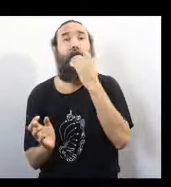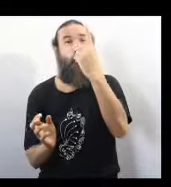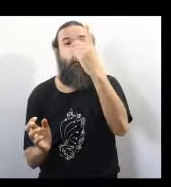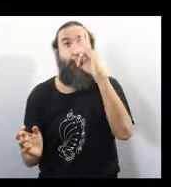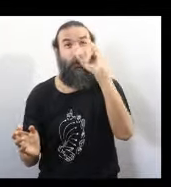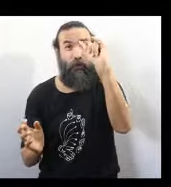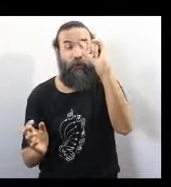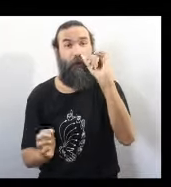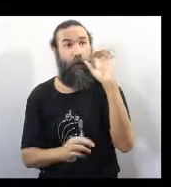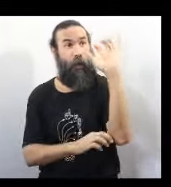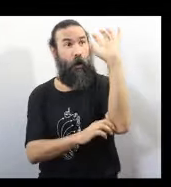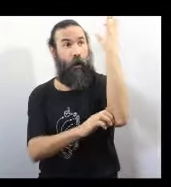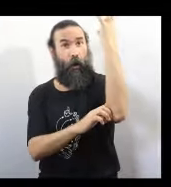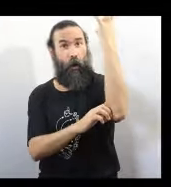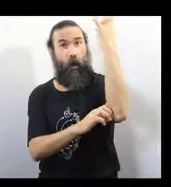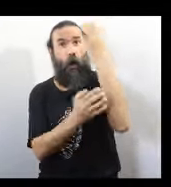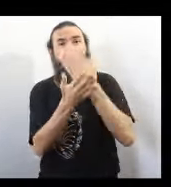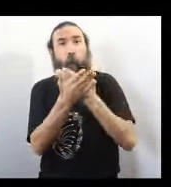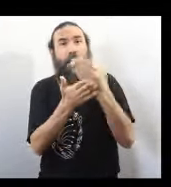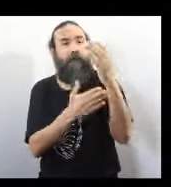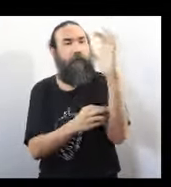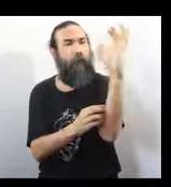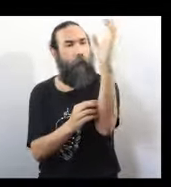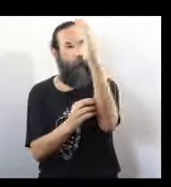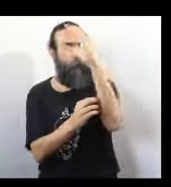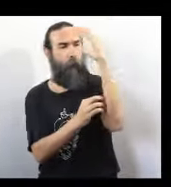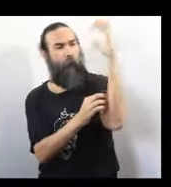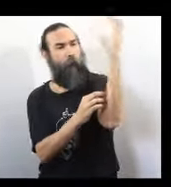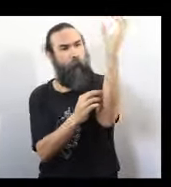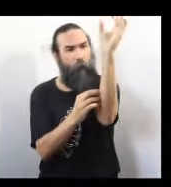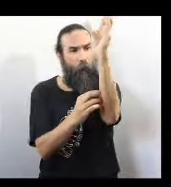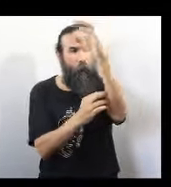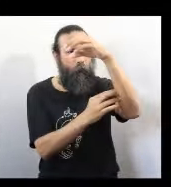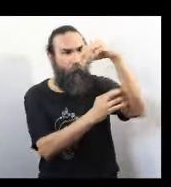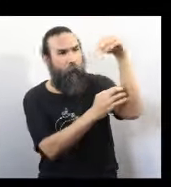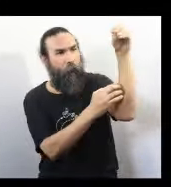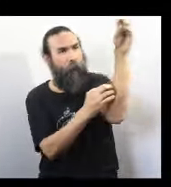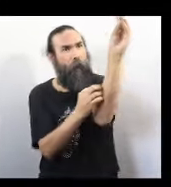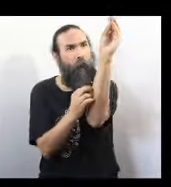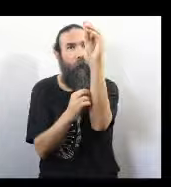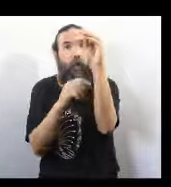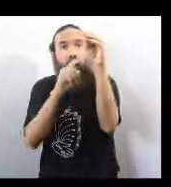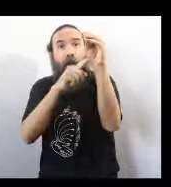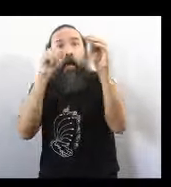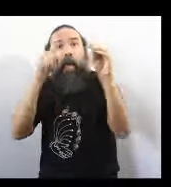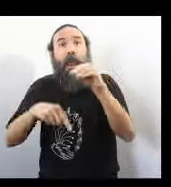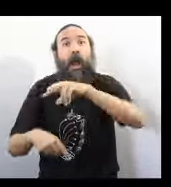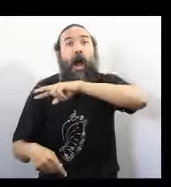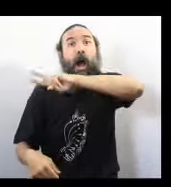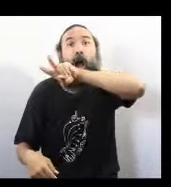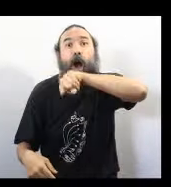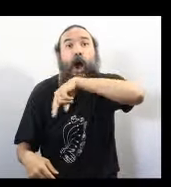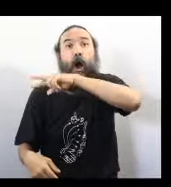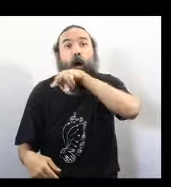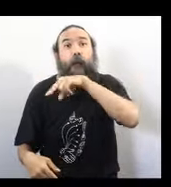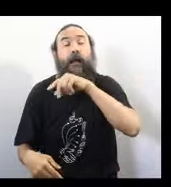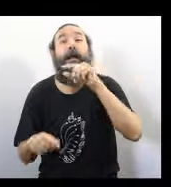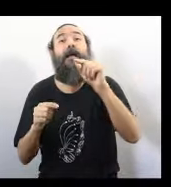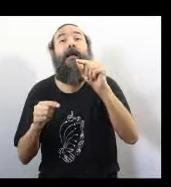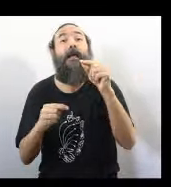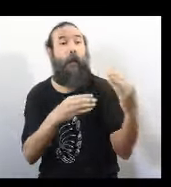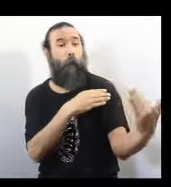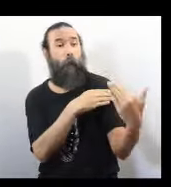Um dia, esse tronco se moveu. Esse tronco era uma cobra